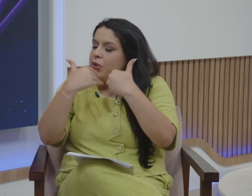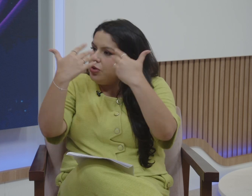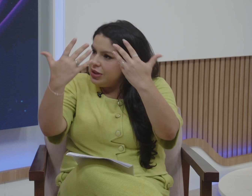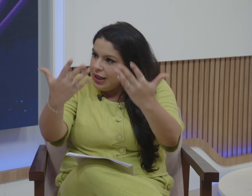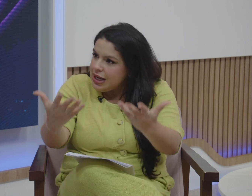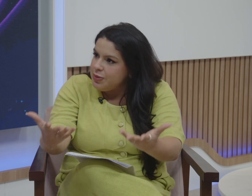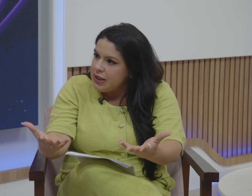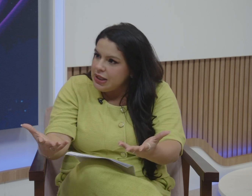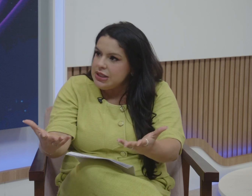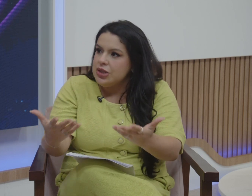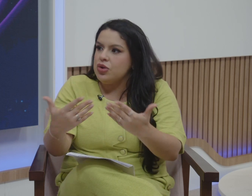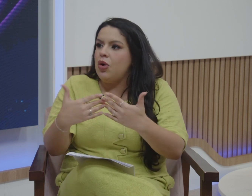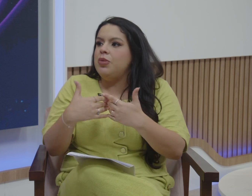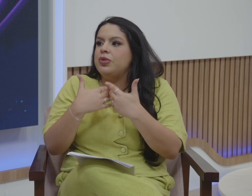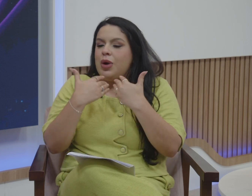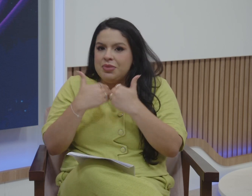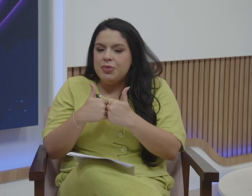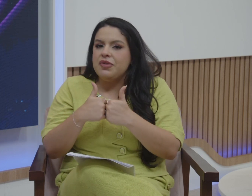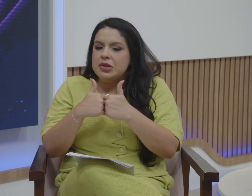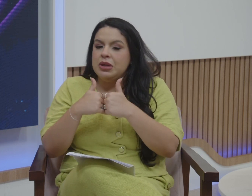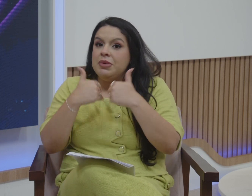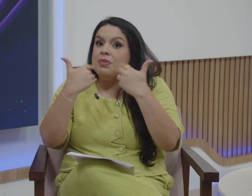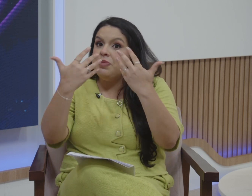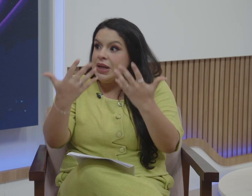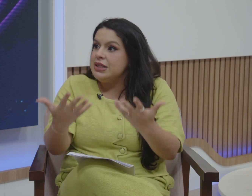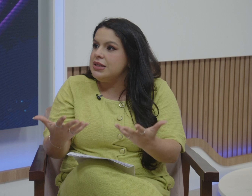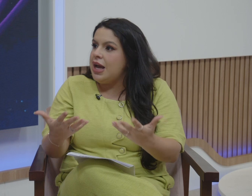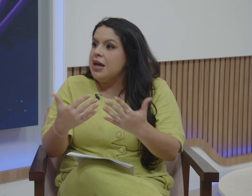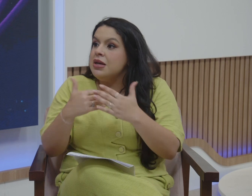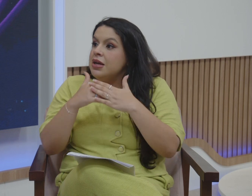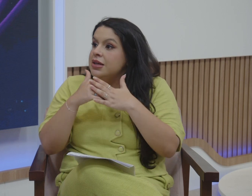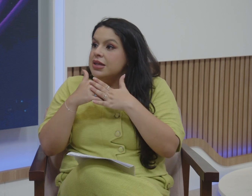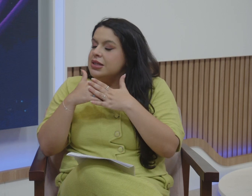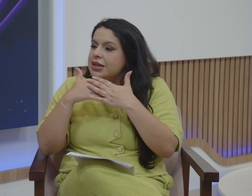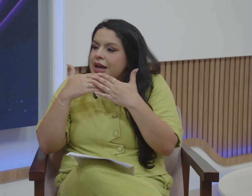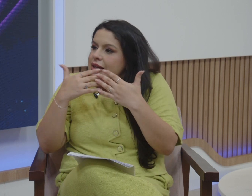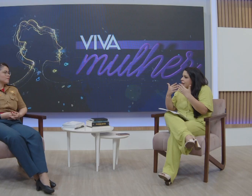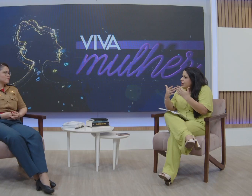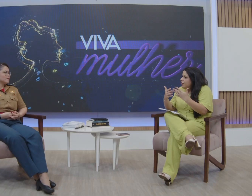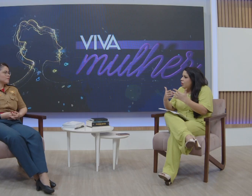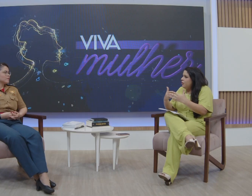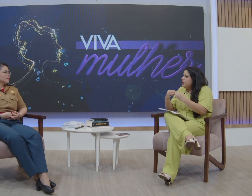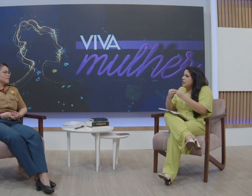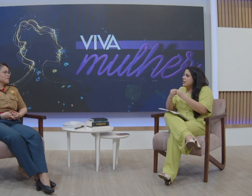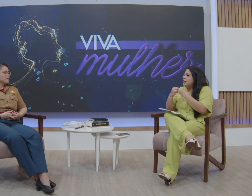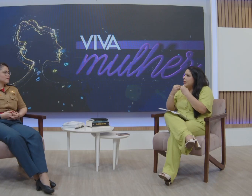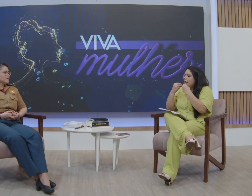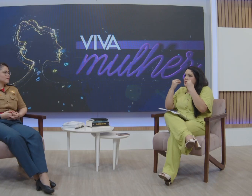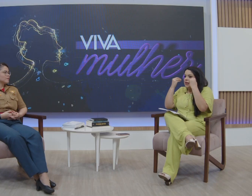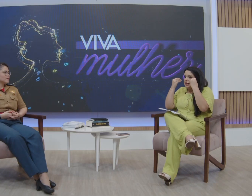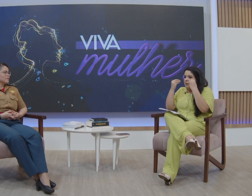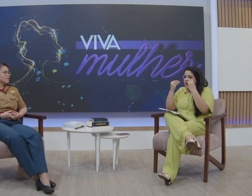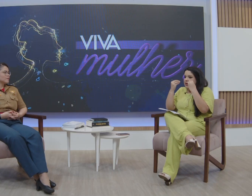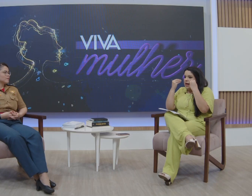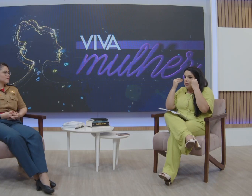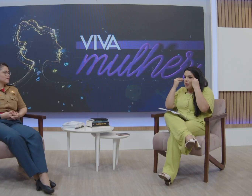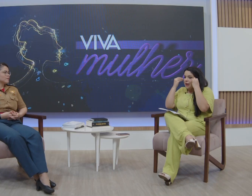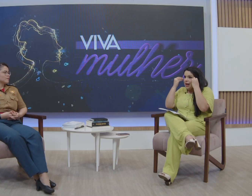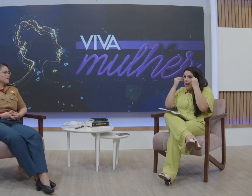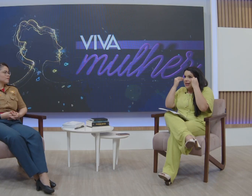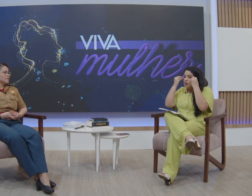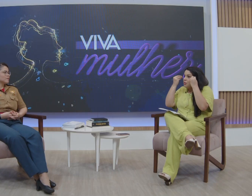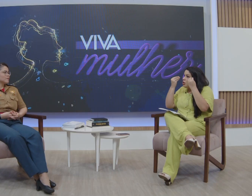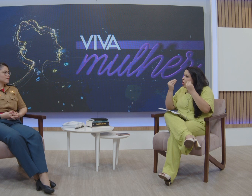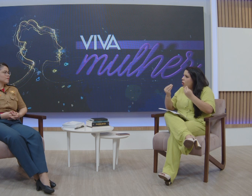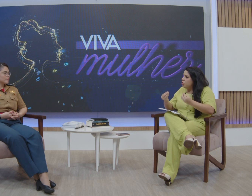e eu pude ter a experiência de como, com a minha profissão também, presenciar. E assim, é incrível como vocês ainda têm também